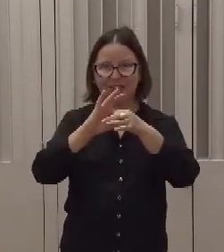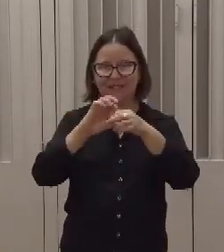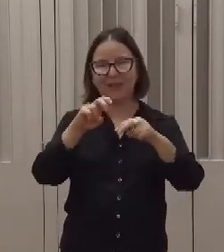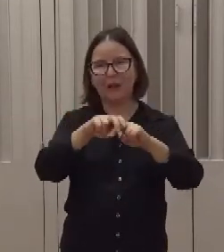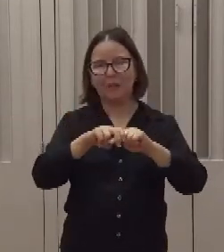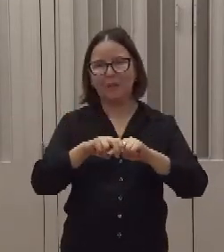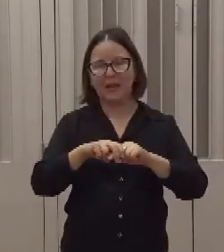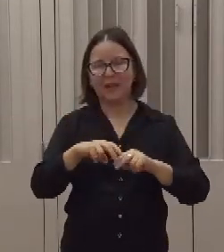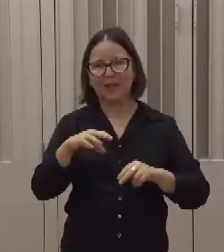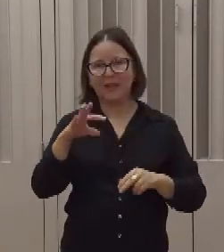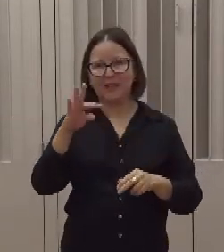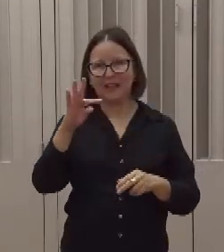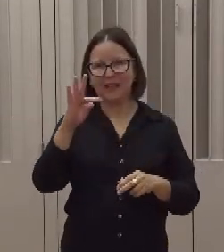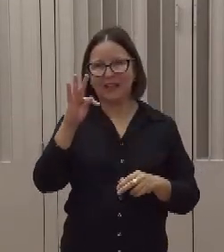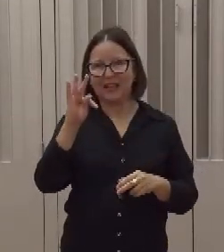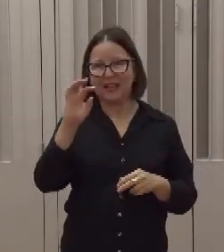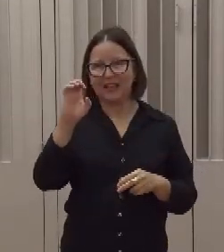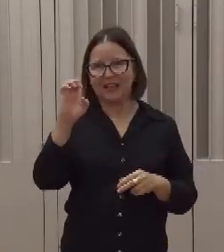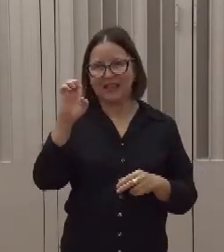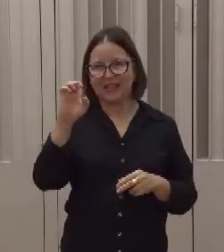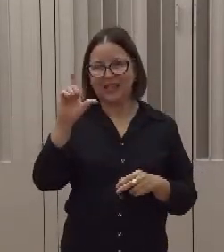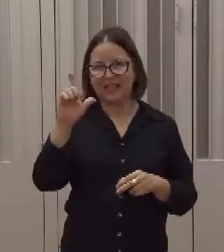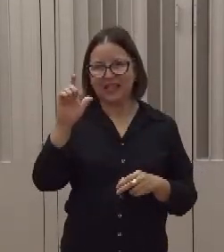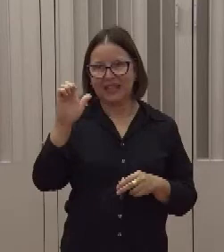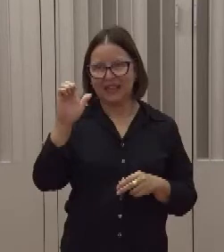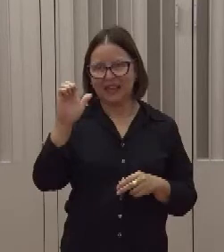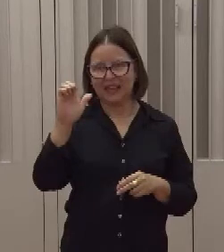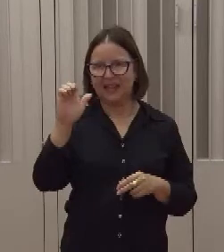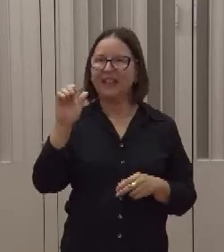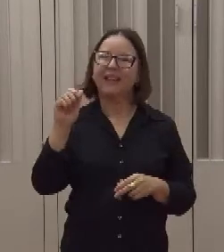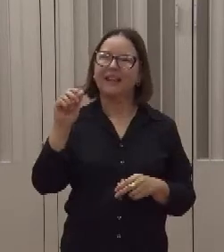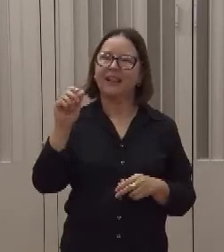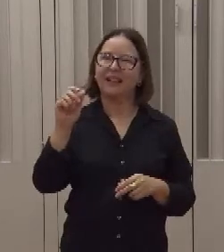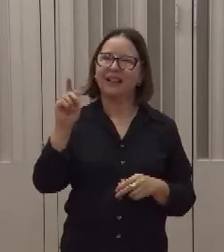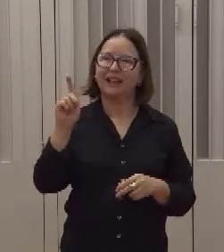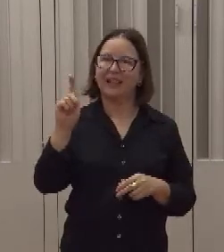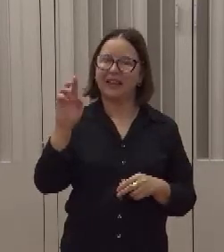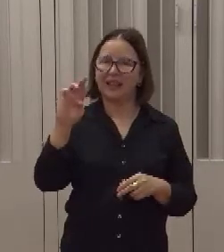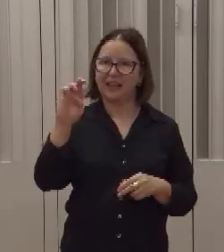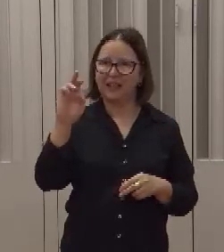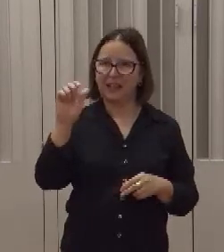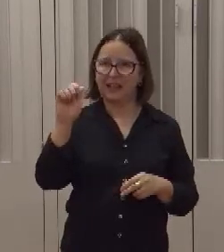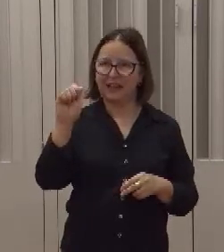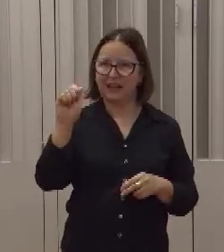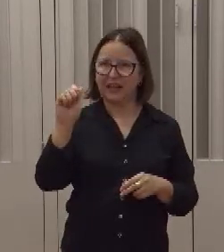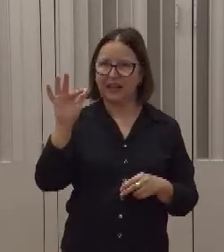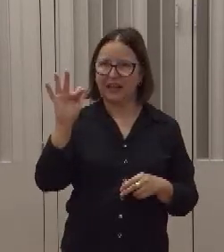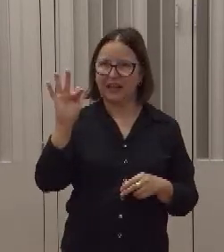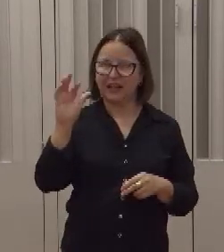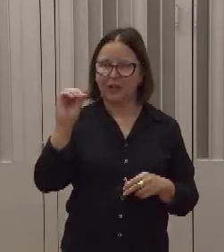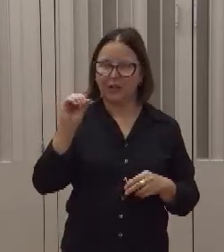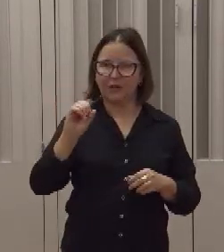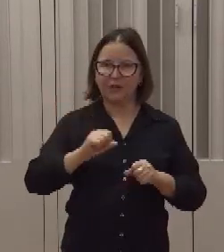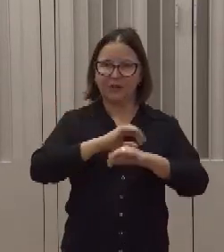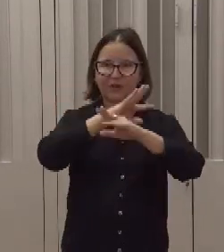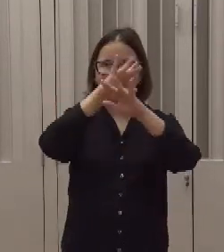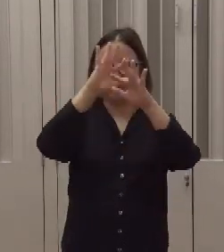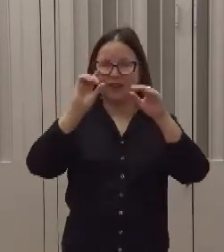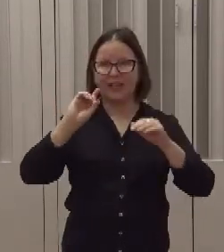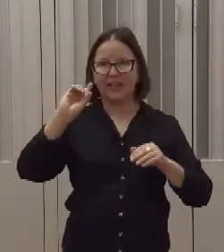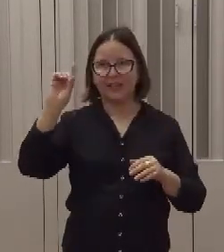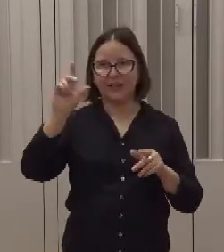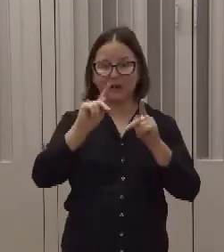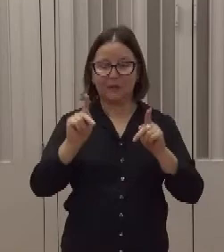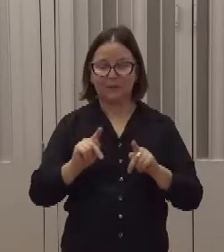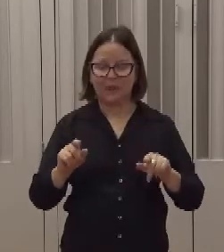Deus nas maiores alturas e paz na terra entre os homens a quem Ele quer bem. Lucas 2,14.